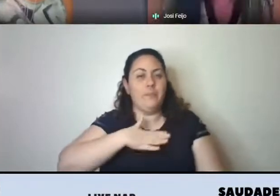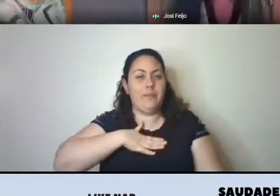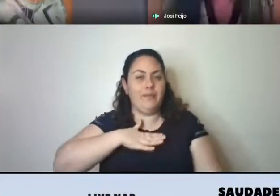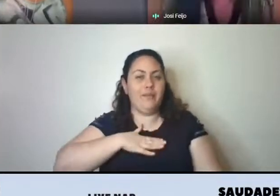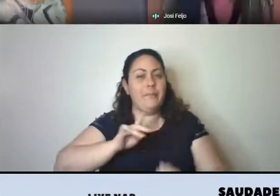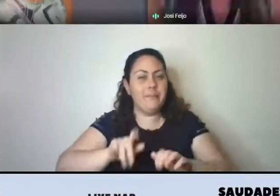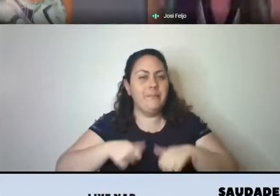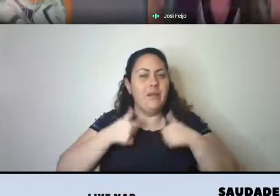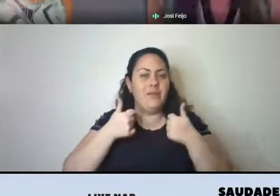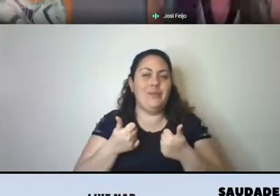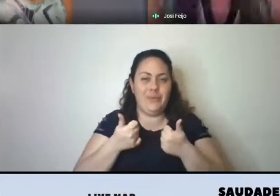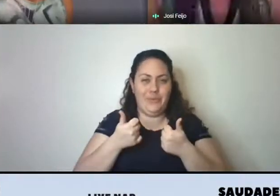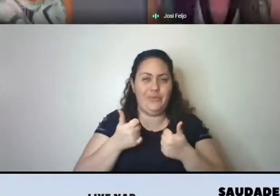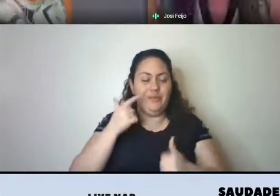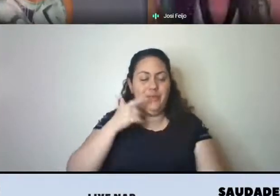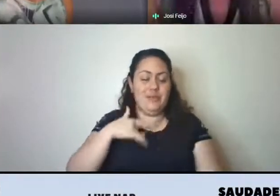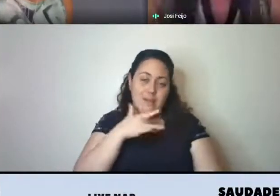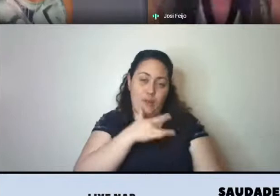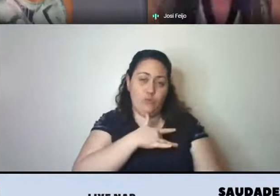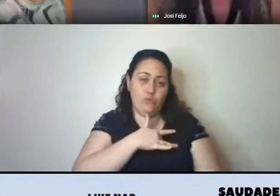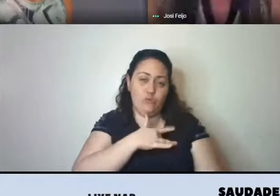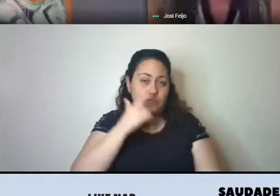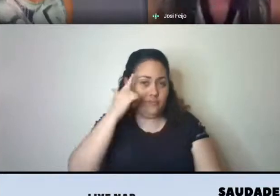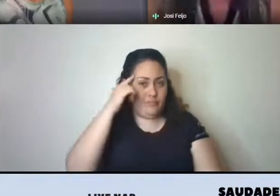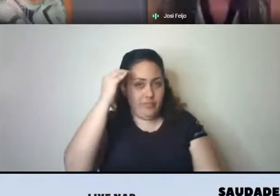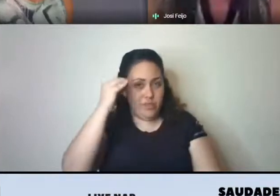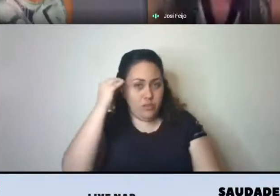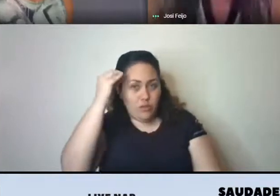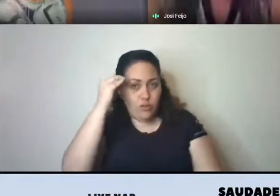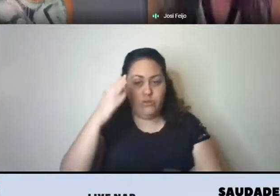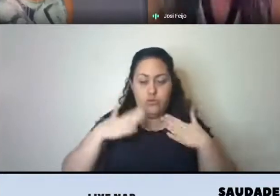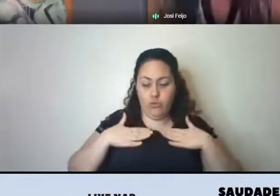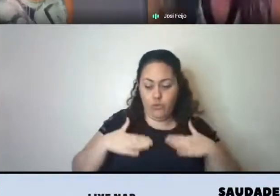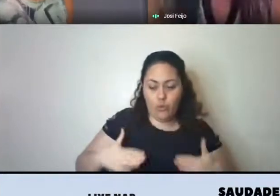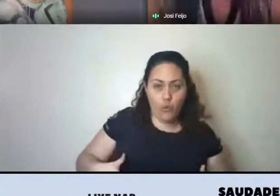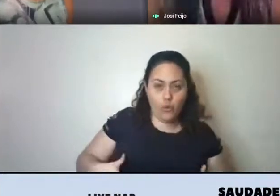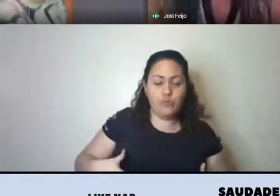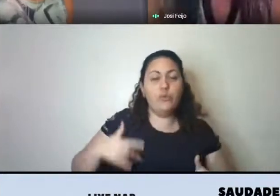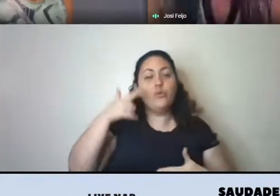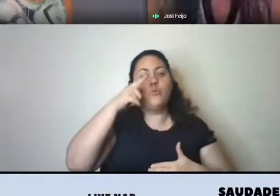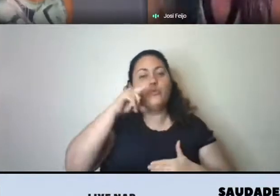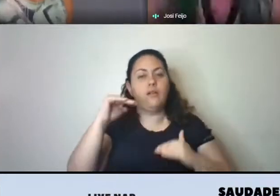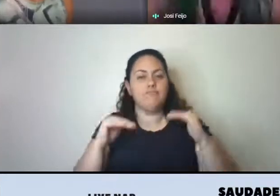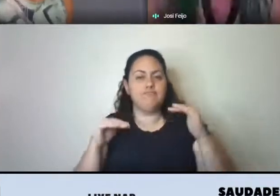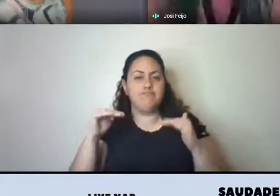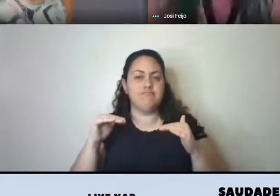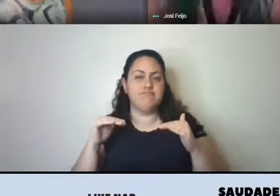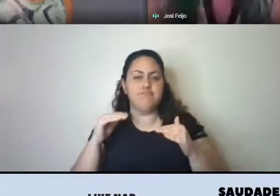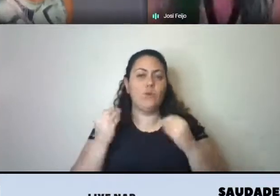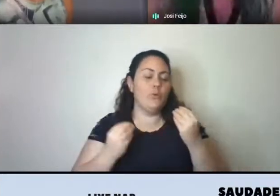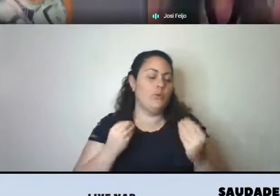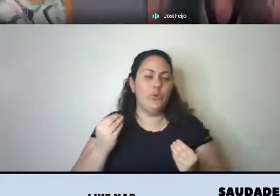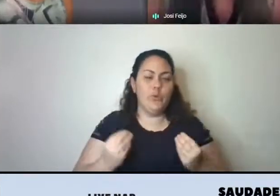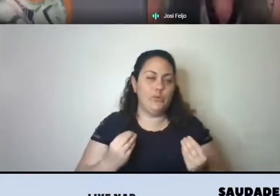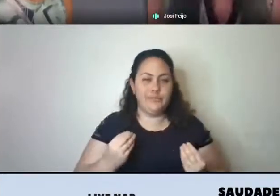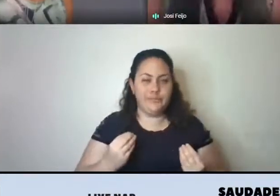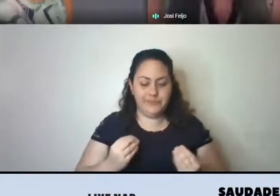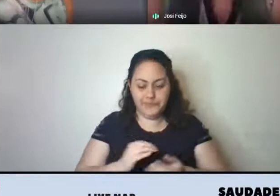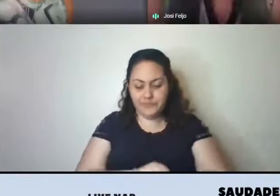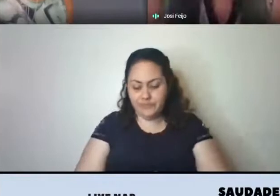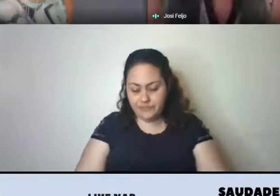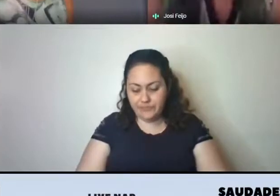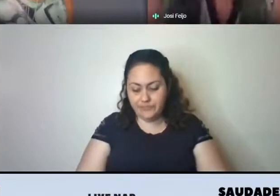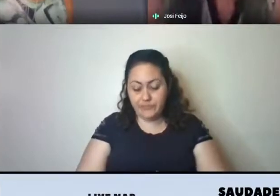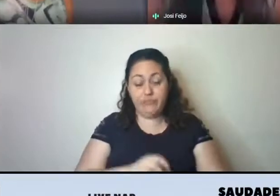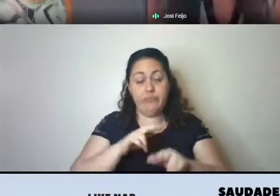tanto psíquica, né, quanto física, possa se equilibrar nesse sentido. Então, nós havíamos